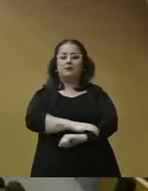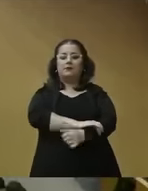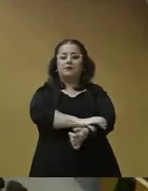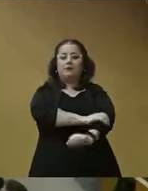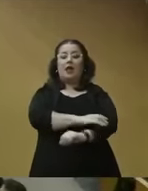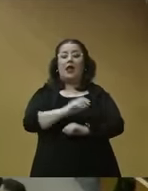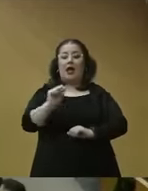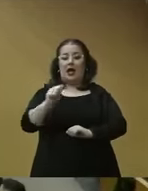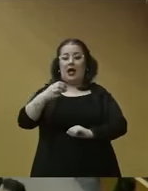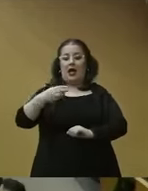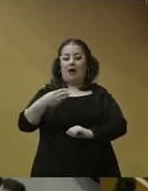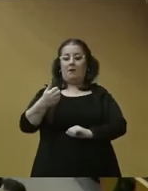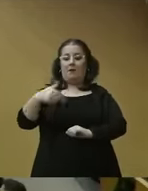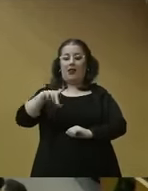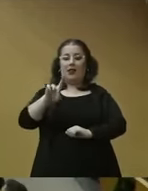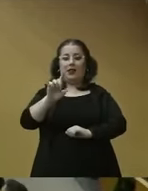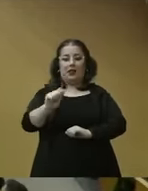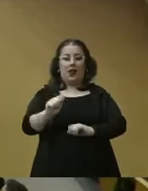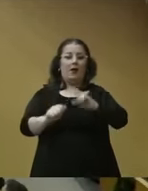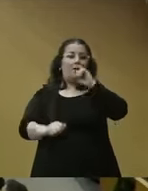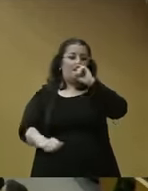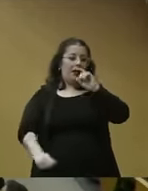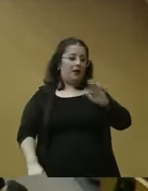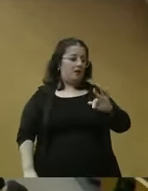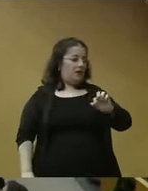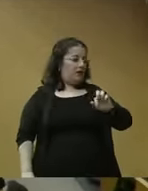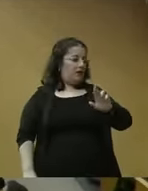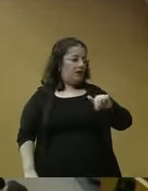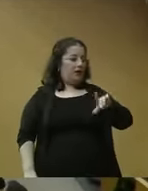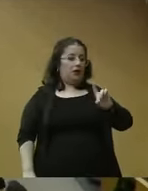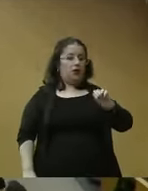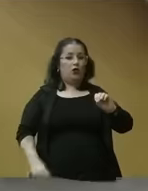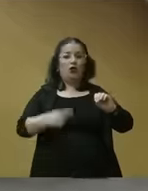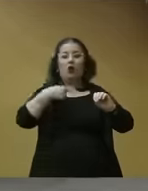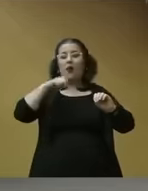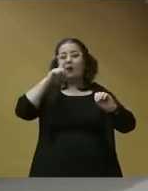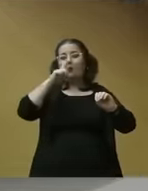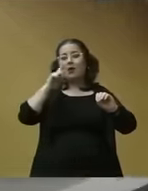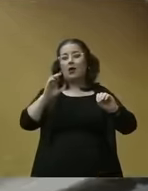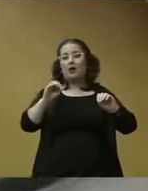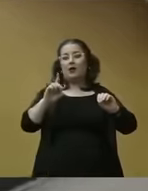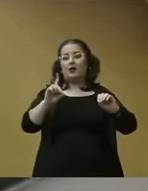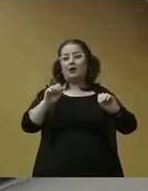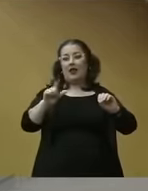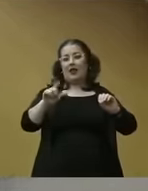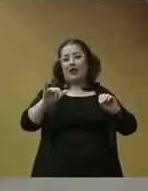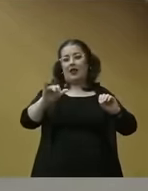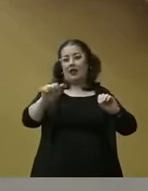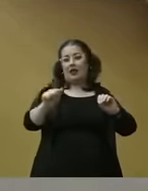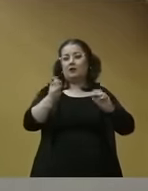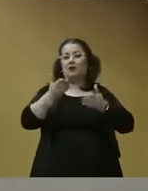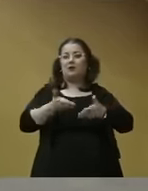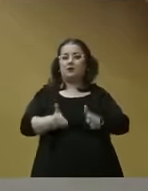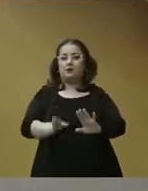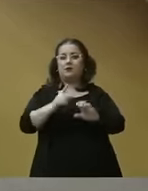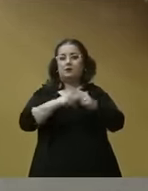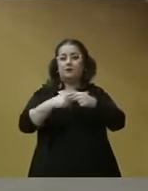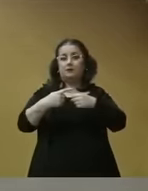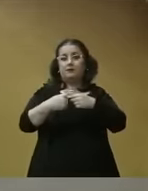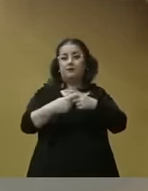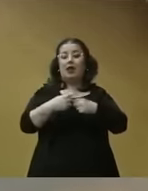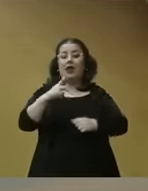Amanda Aparecida Gomes, filha de Fernando de Paula Gomes e Odaléa Aparecida Argemiro, natural de